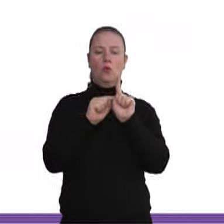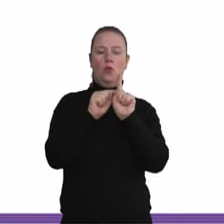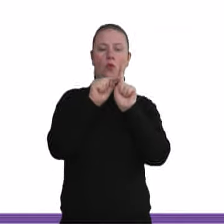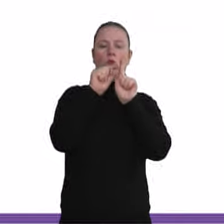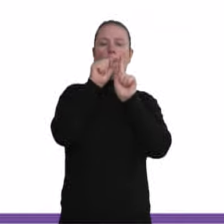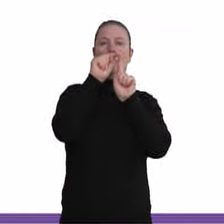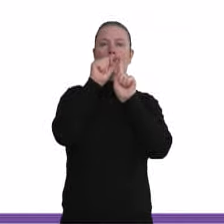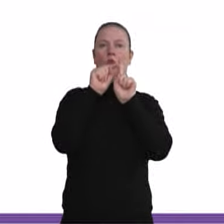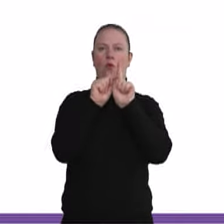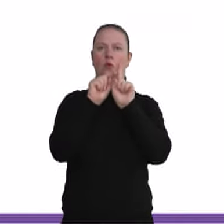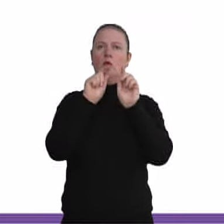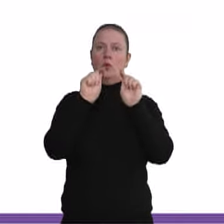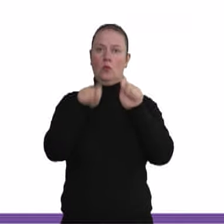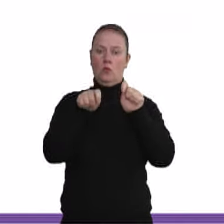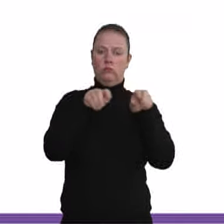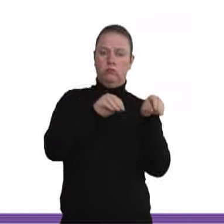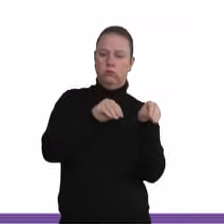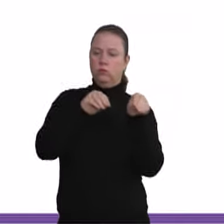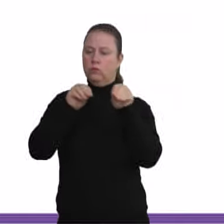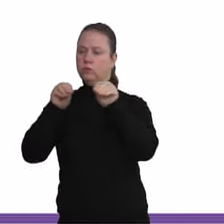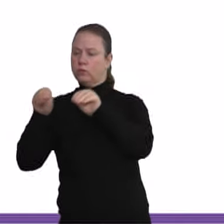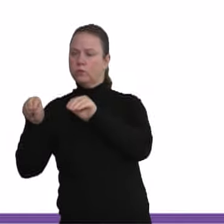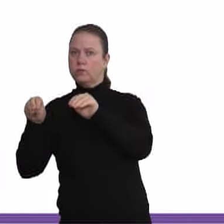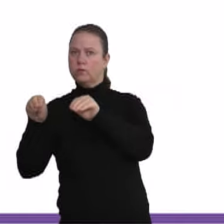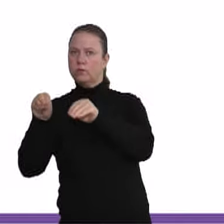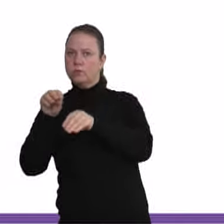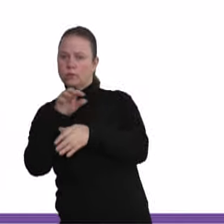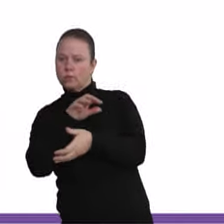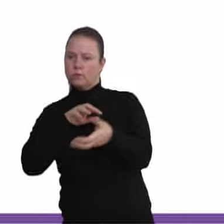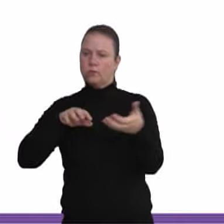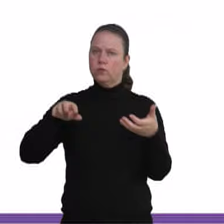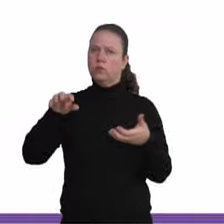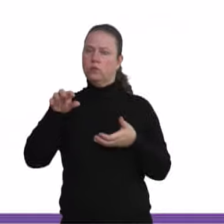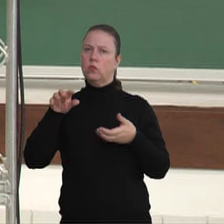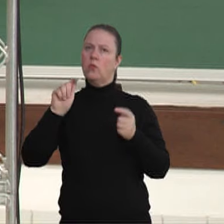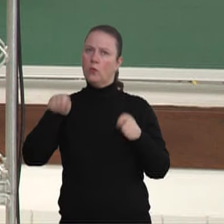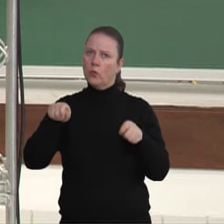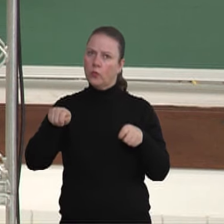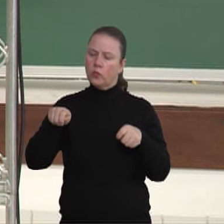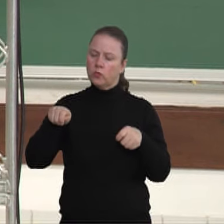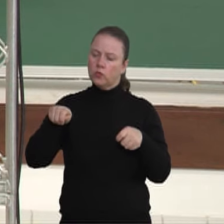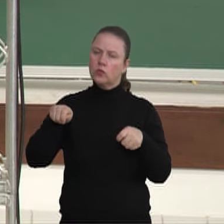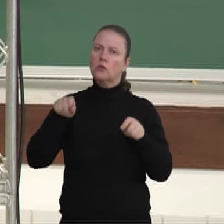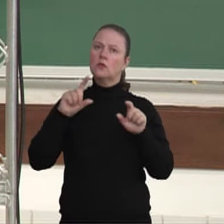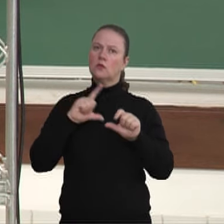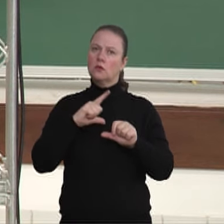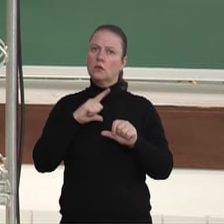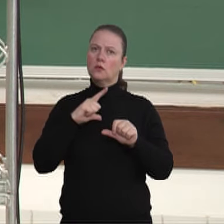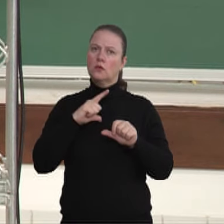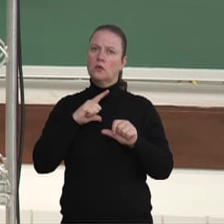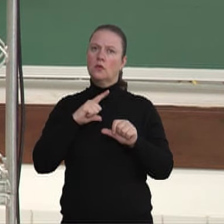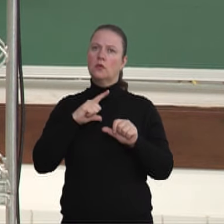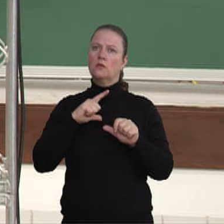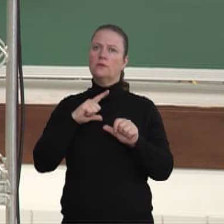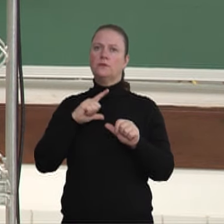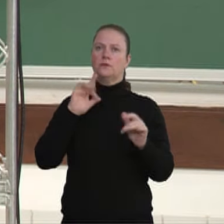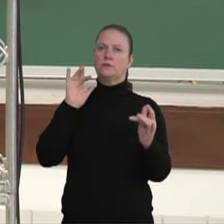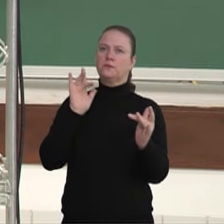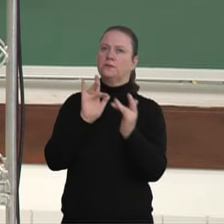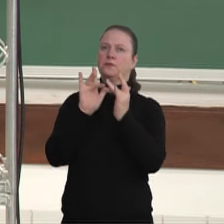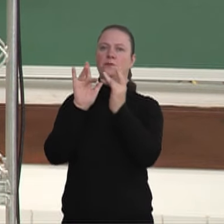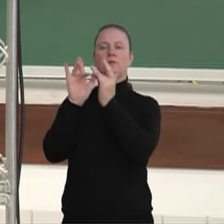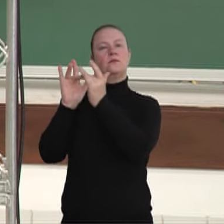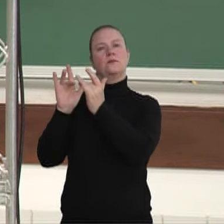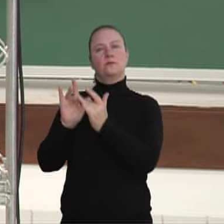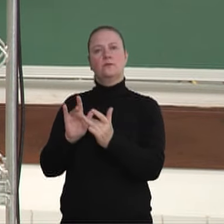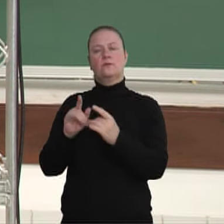pode ser transferida e existem algumas circunstâncias que isso vem a acontecer. Temos então o processo de condução, temos o processo